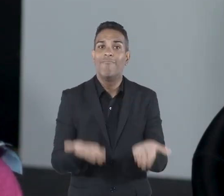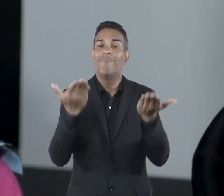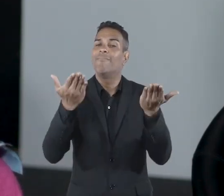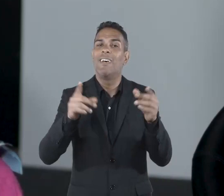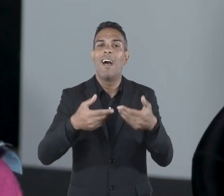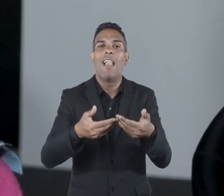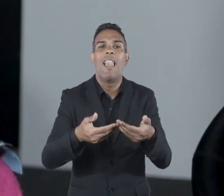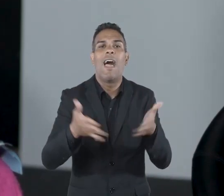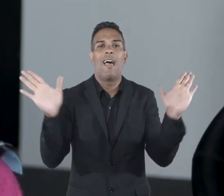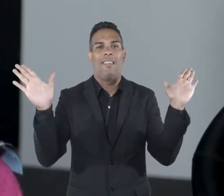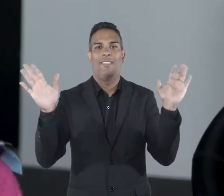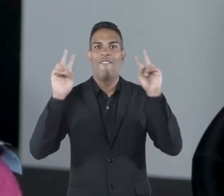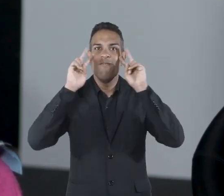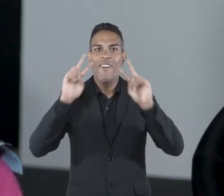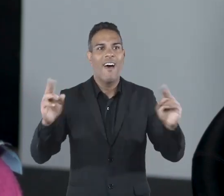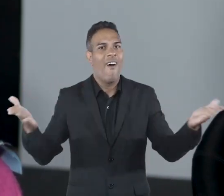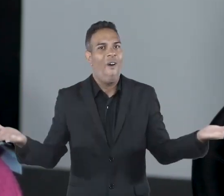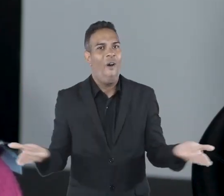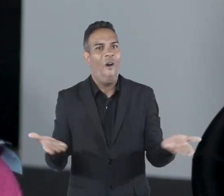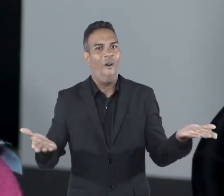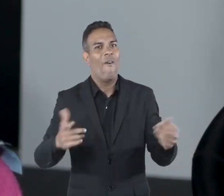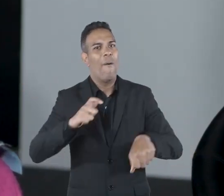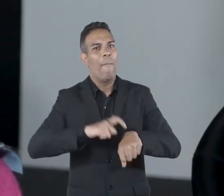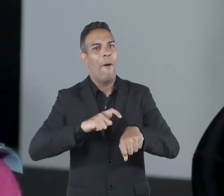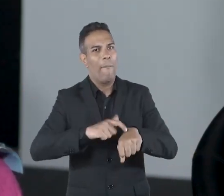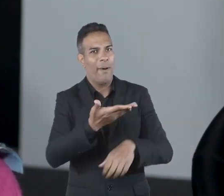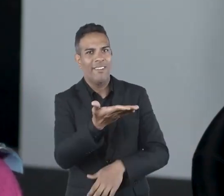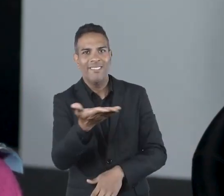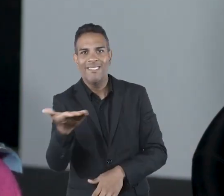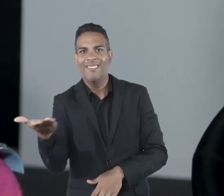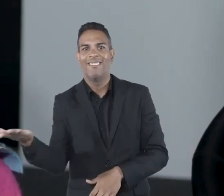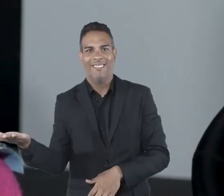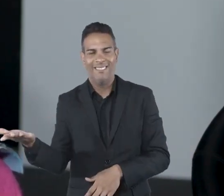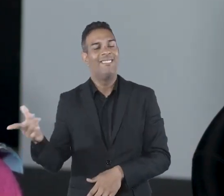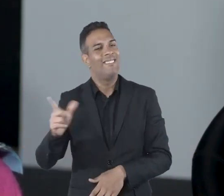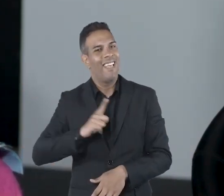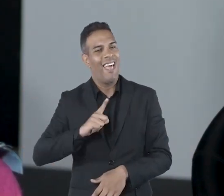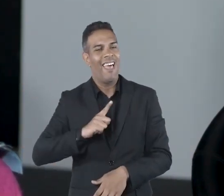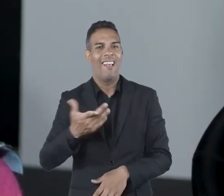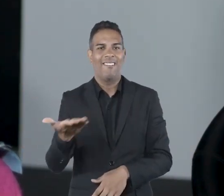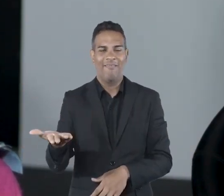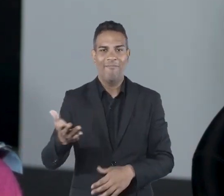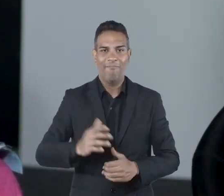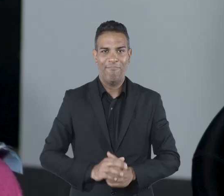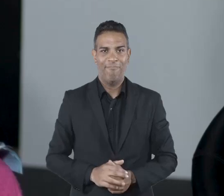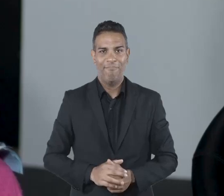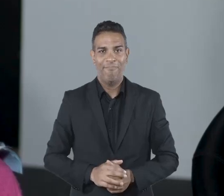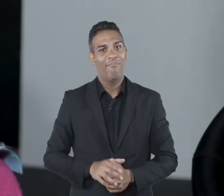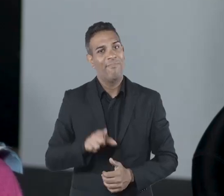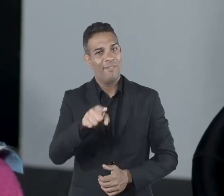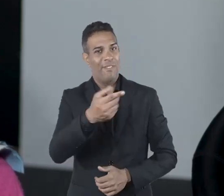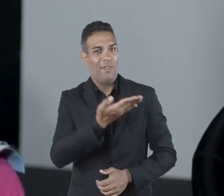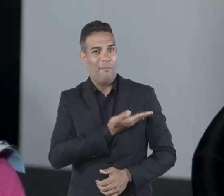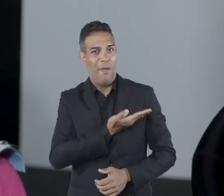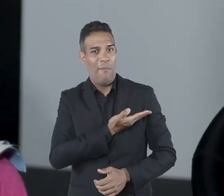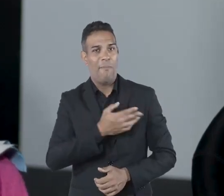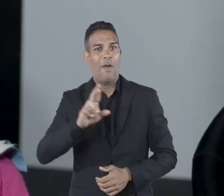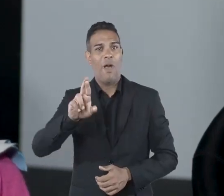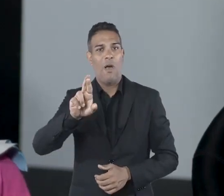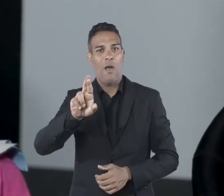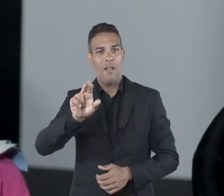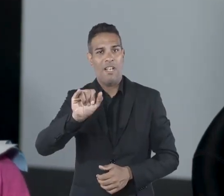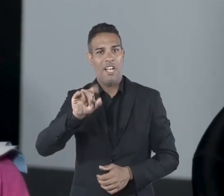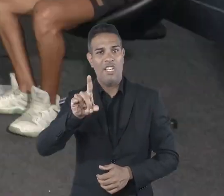ela realmente é sem fronteiras. E por isso que a gente trouxe aqui hoje também ao nosso